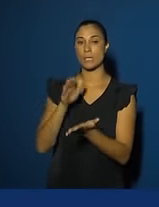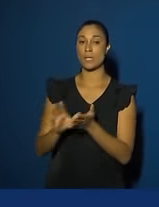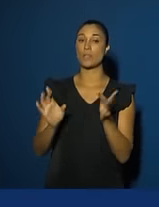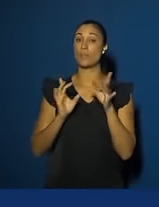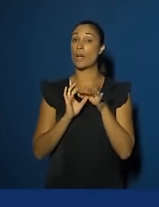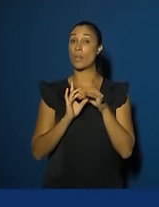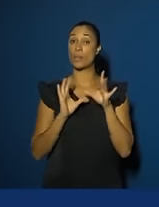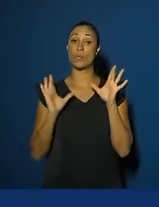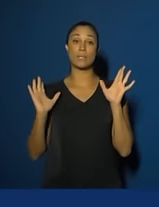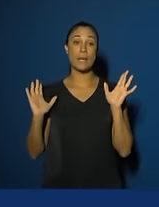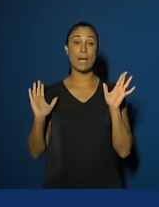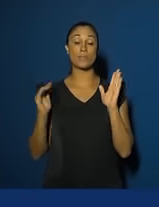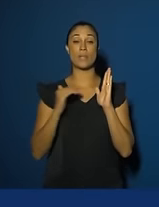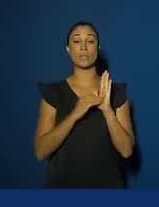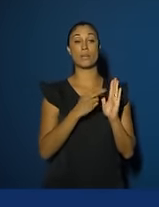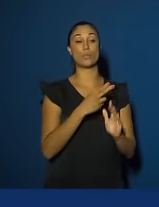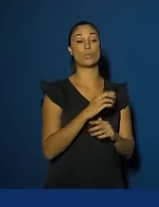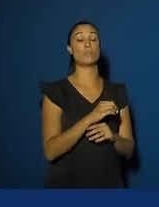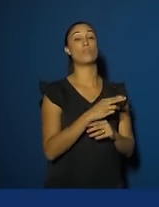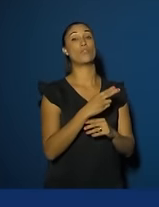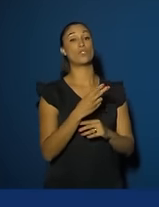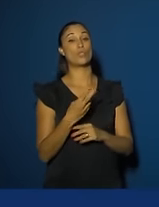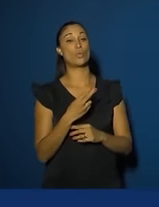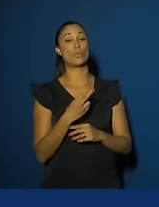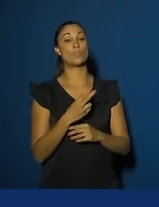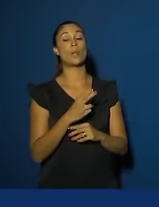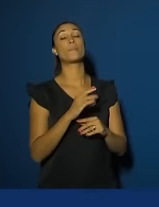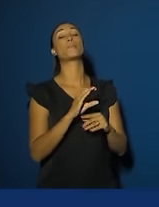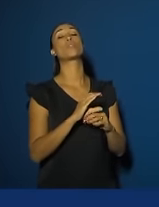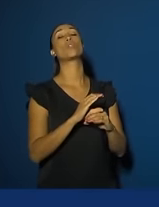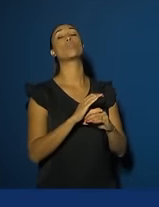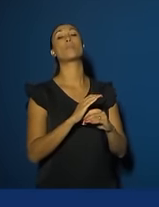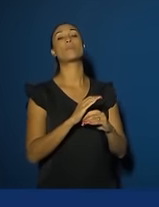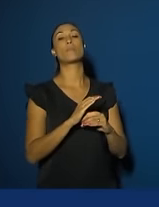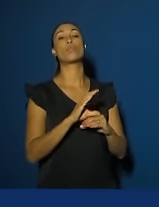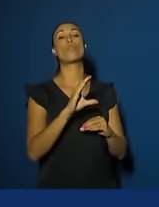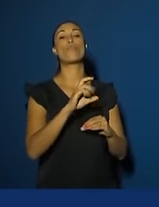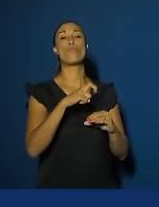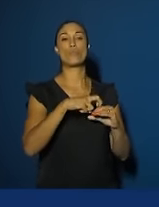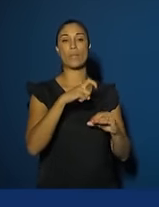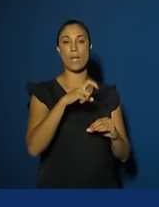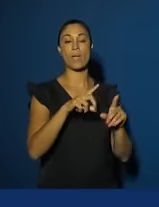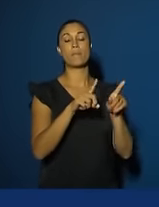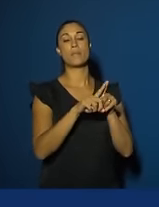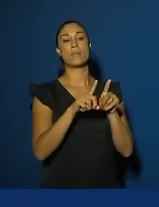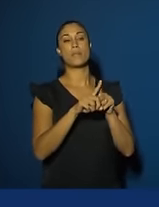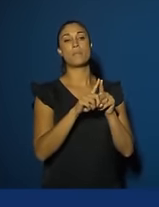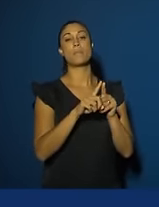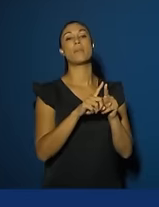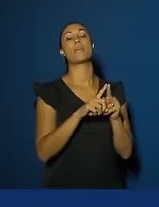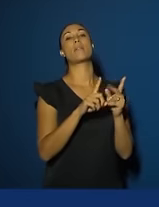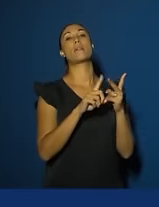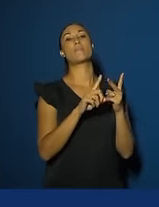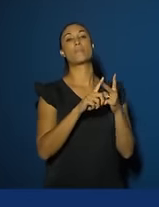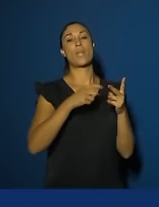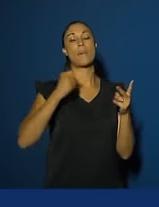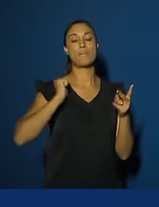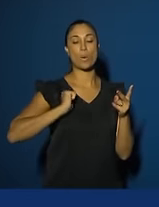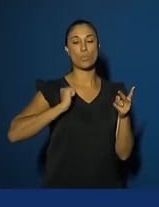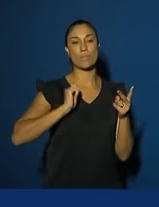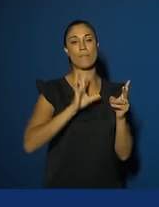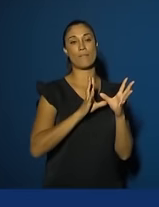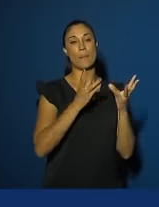autorizados até 2022 novo fundeb novo Bolsa Família piso da enfermagem foram todos